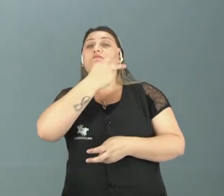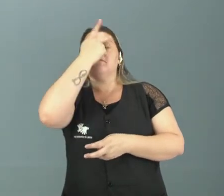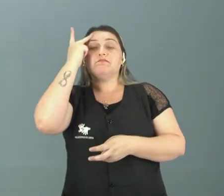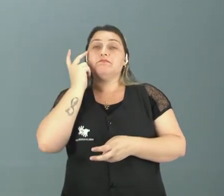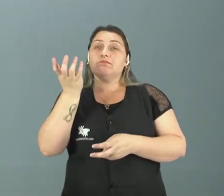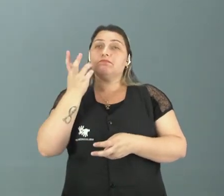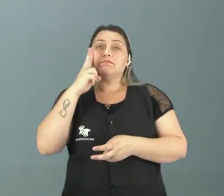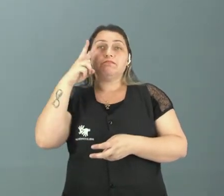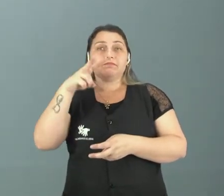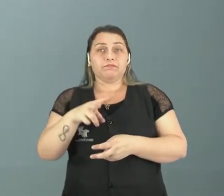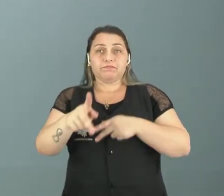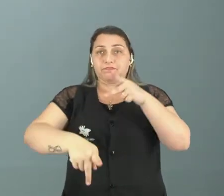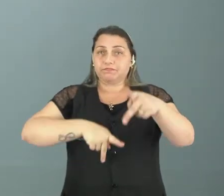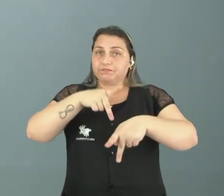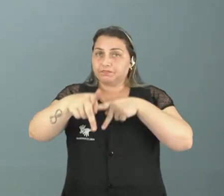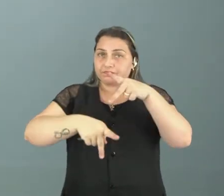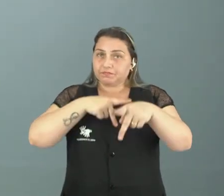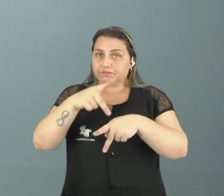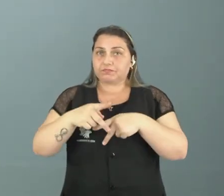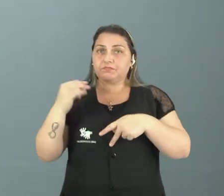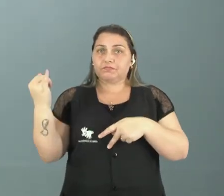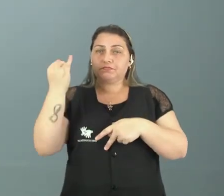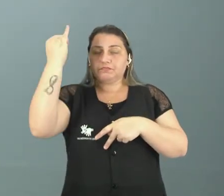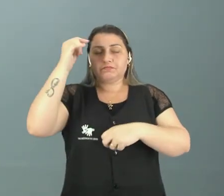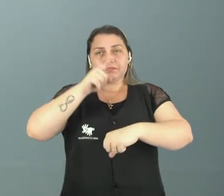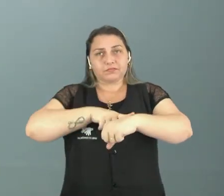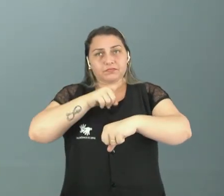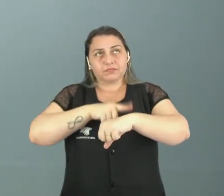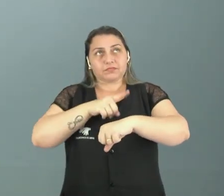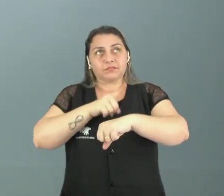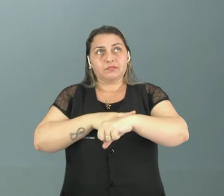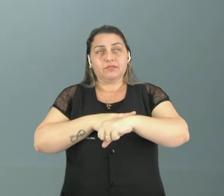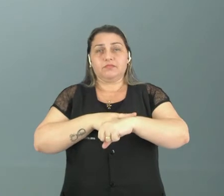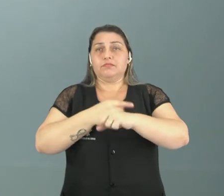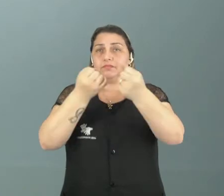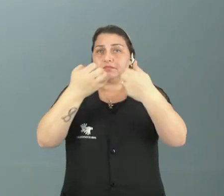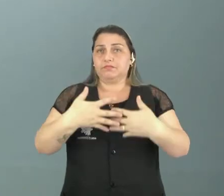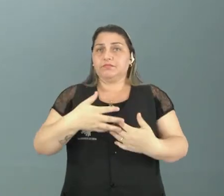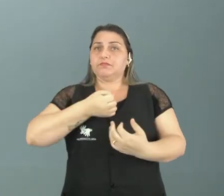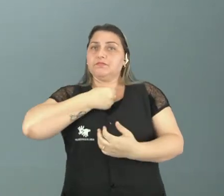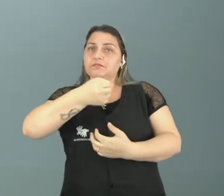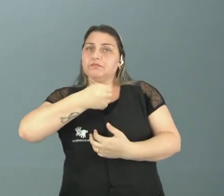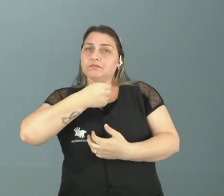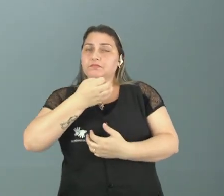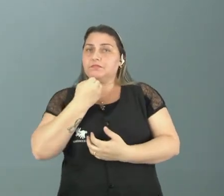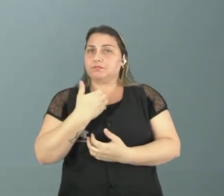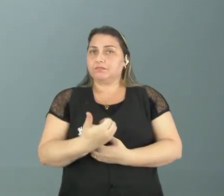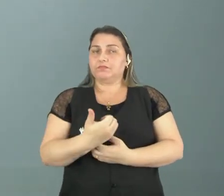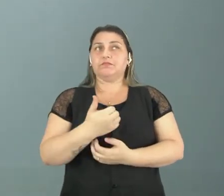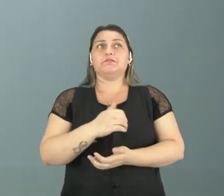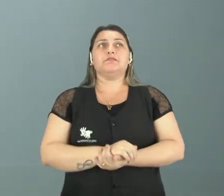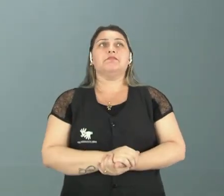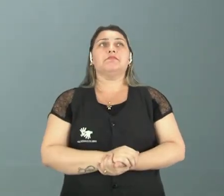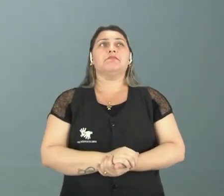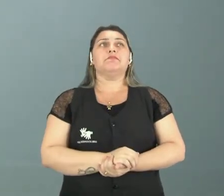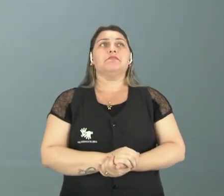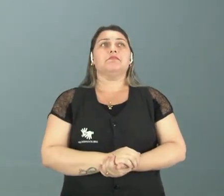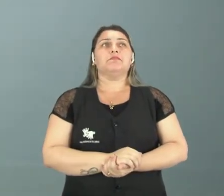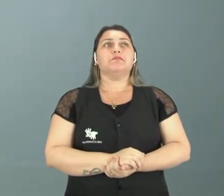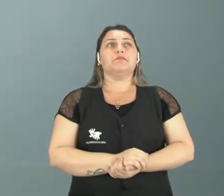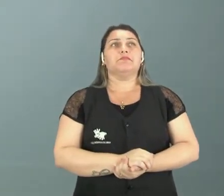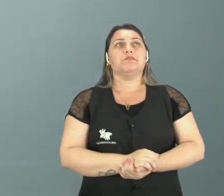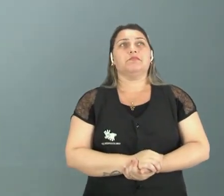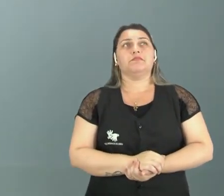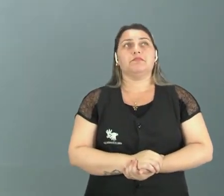importante esse item na hora que a gente for falar sobre reportagem, tá bom? Vamos ver outro exemplo